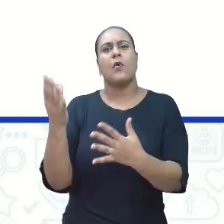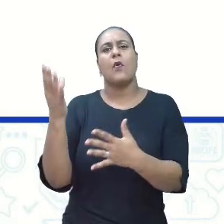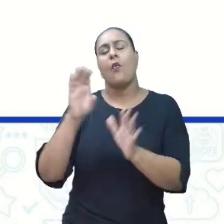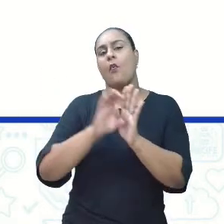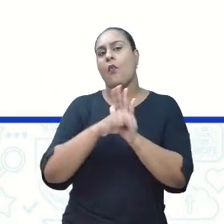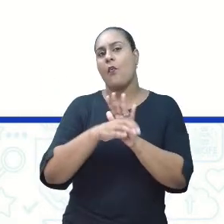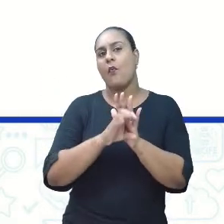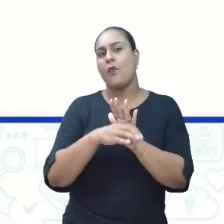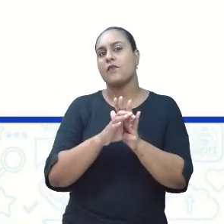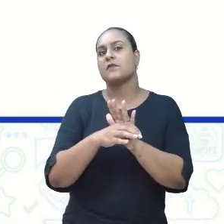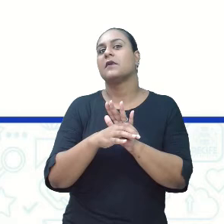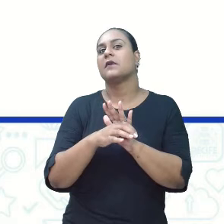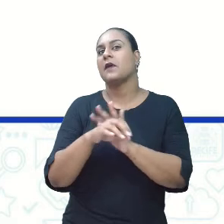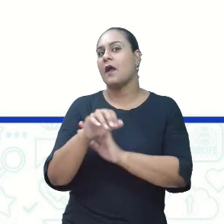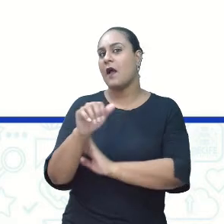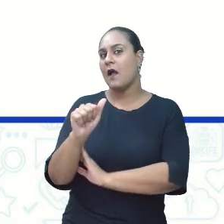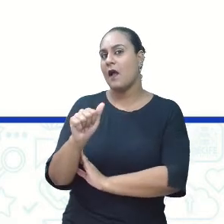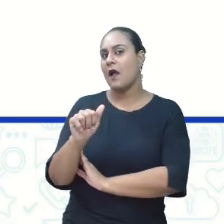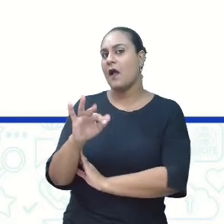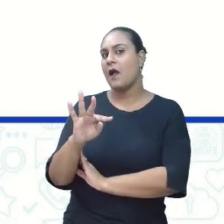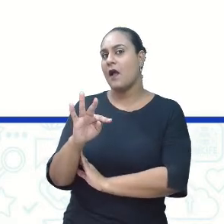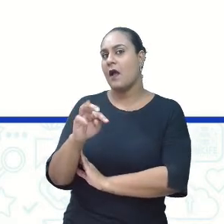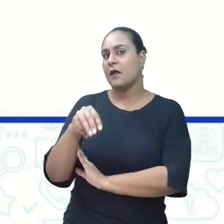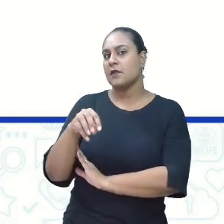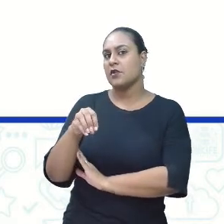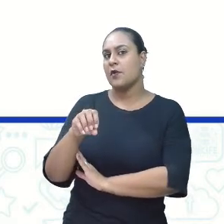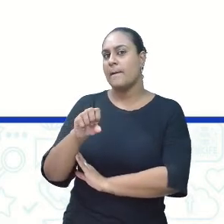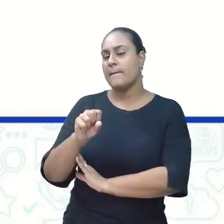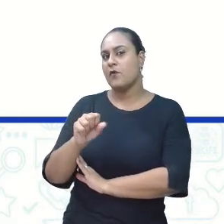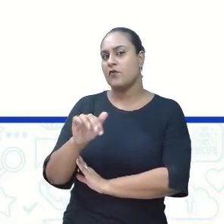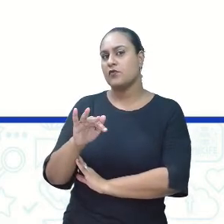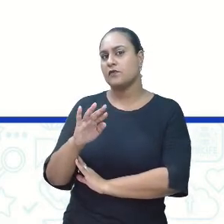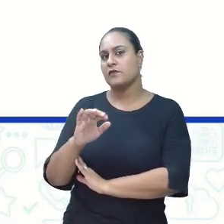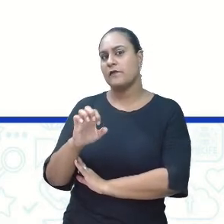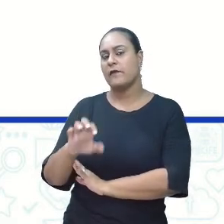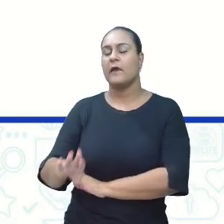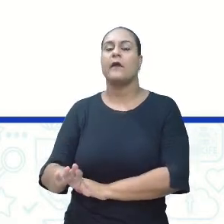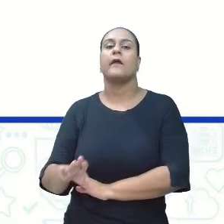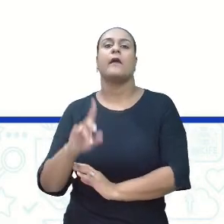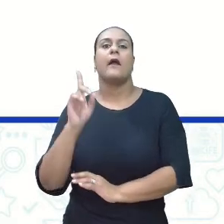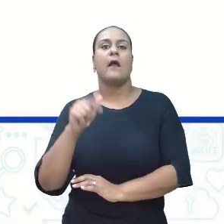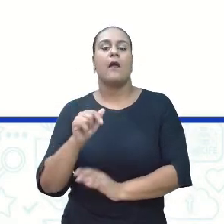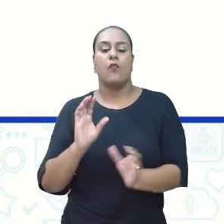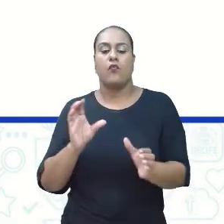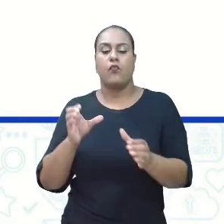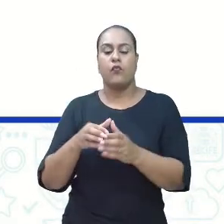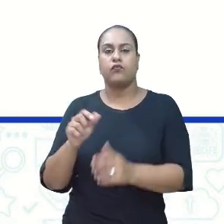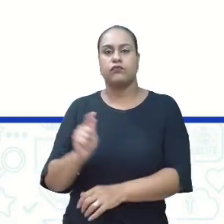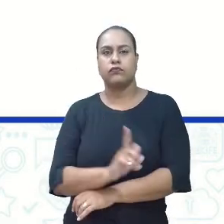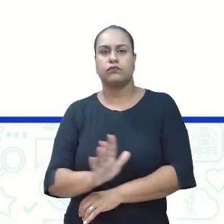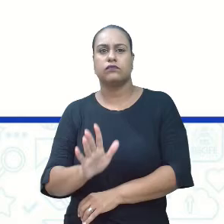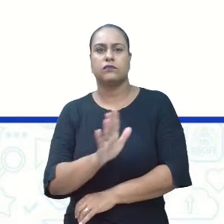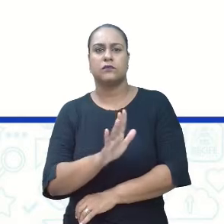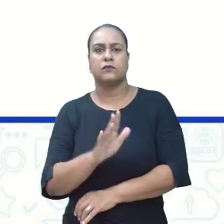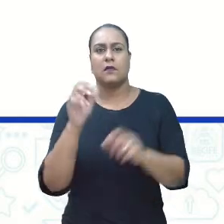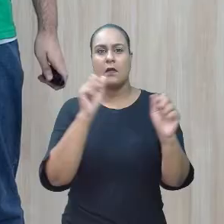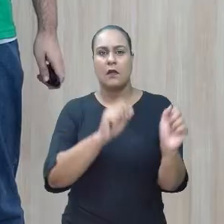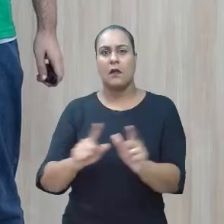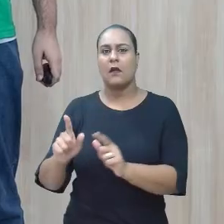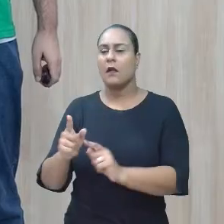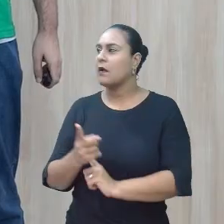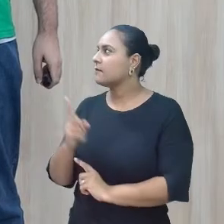de atmosfera, que é justamente o conjunto de gases. Então, trazendo a imagem para mim aqui